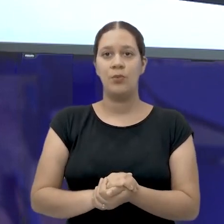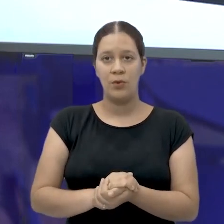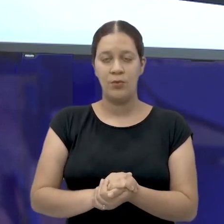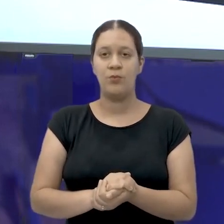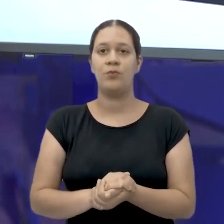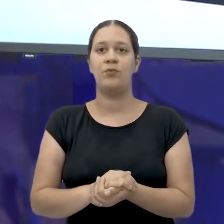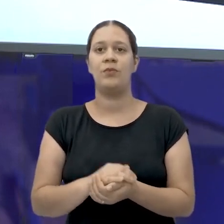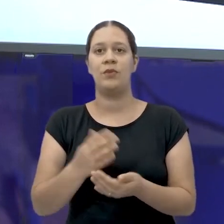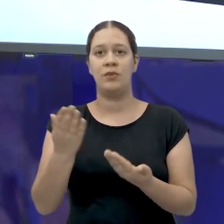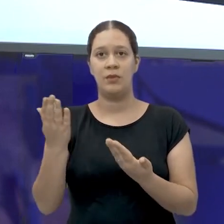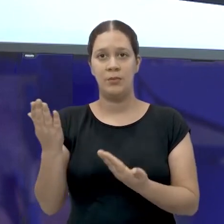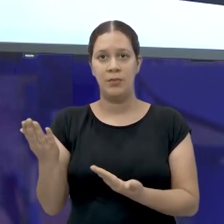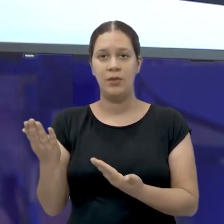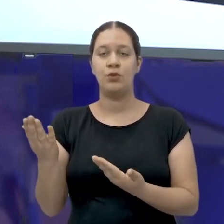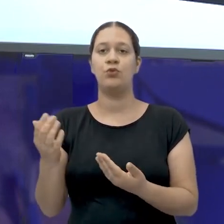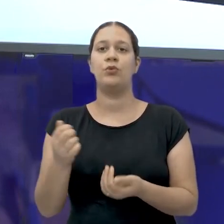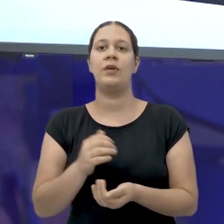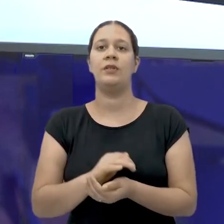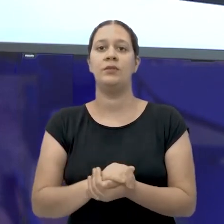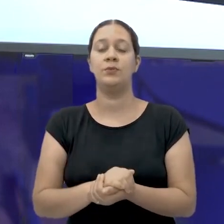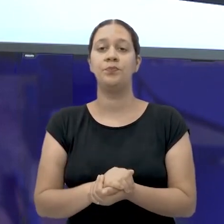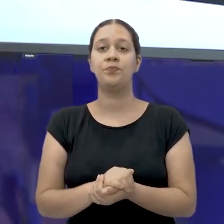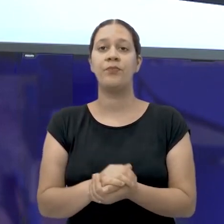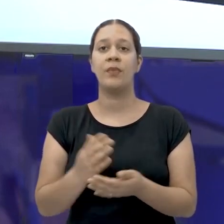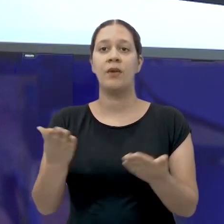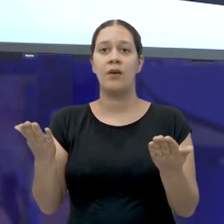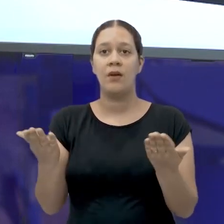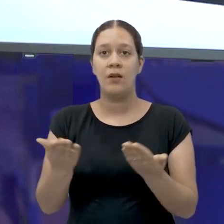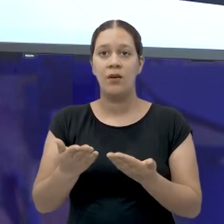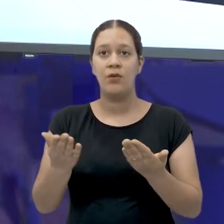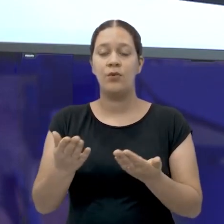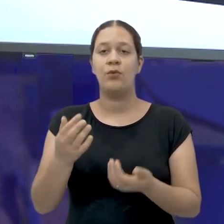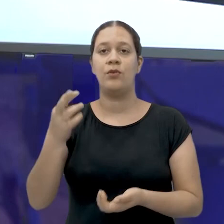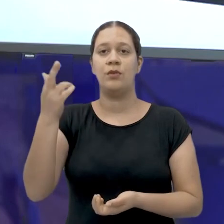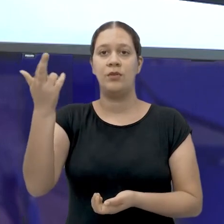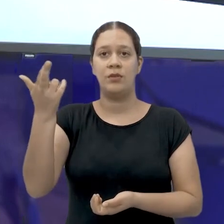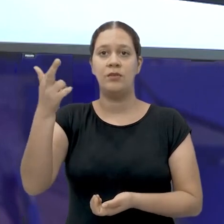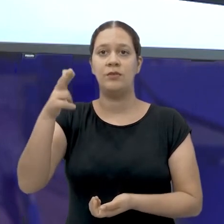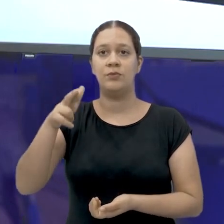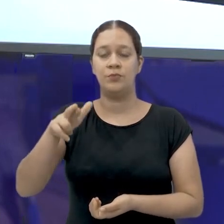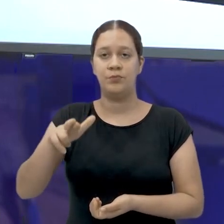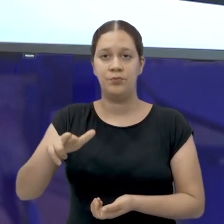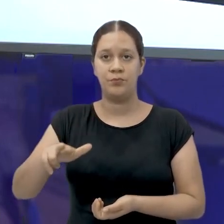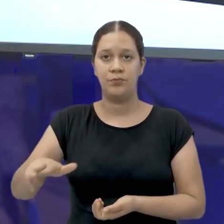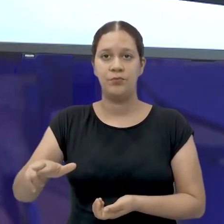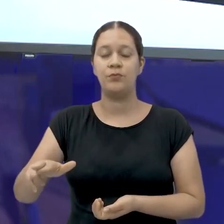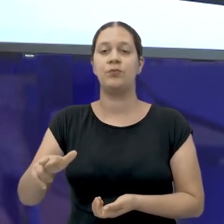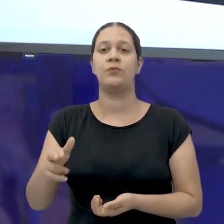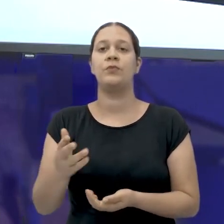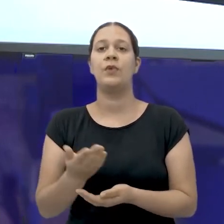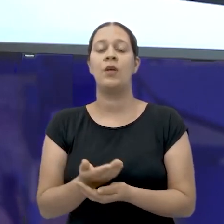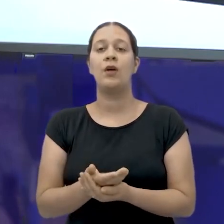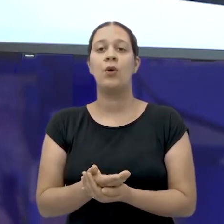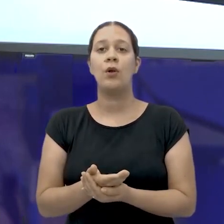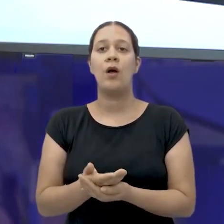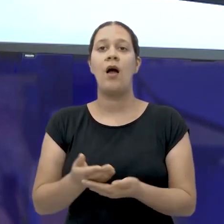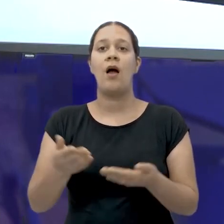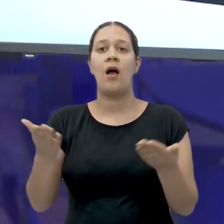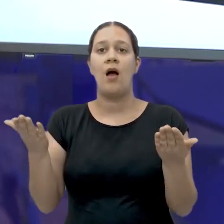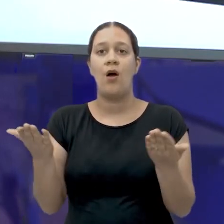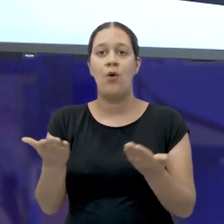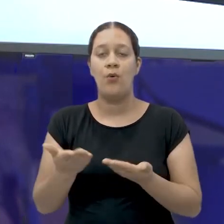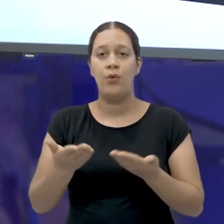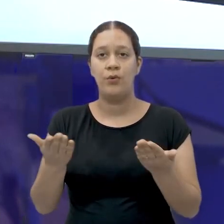seja, para o judaísmo. Bom, depois dessa revisitada nisso que nós vimos, na verdade, na outra